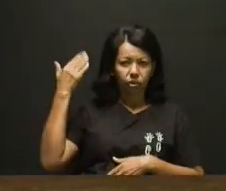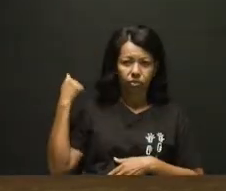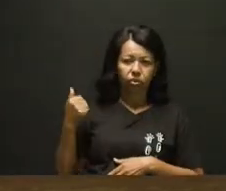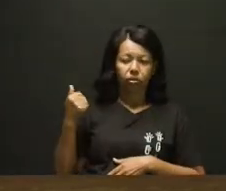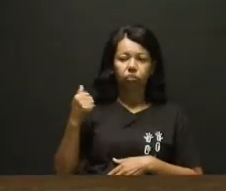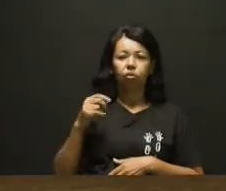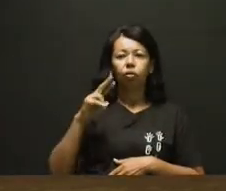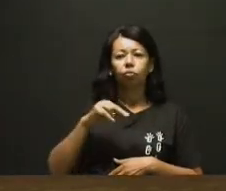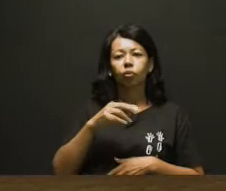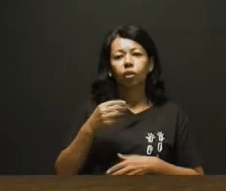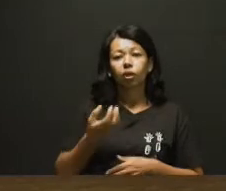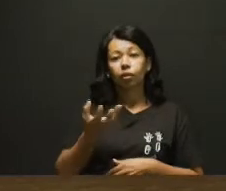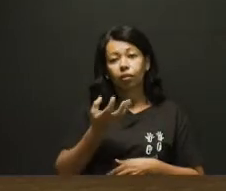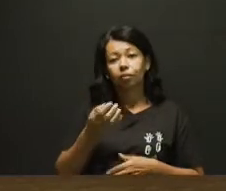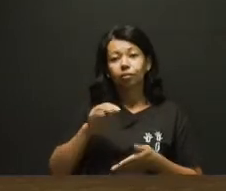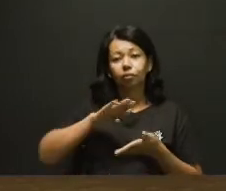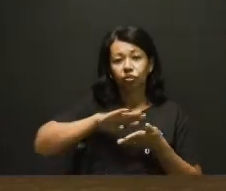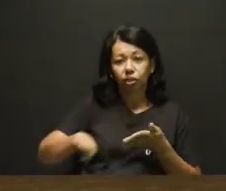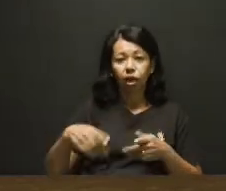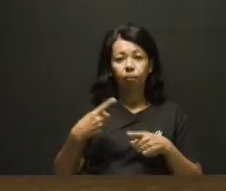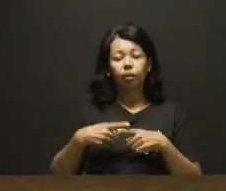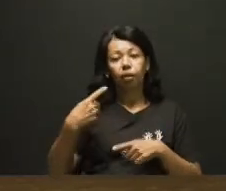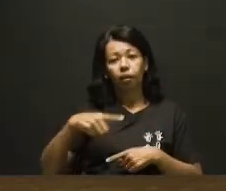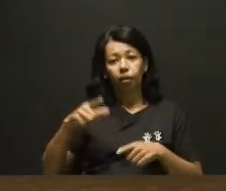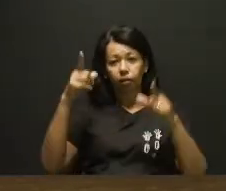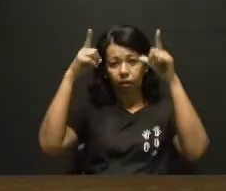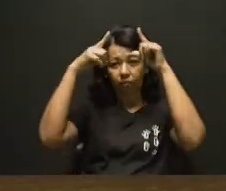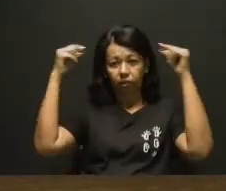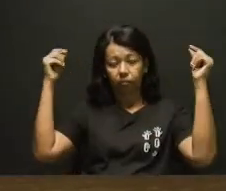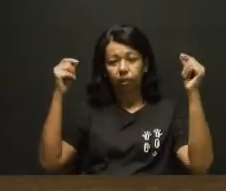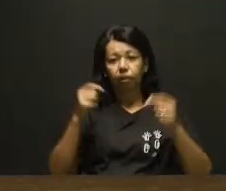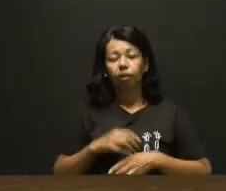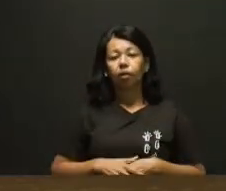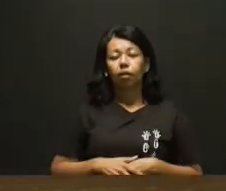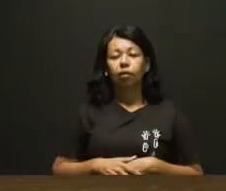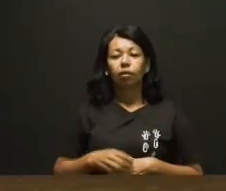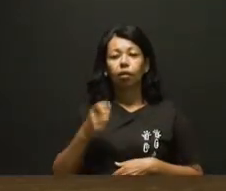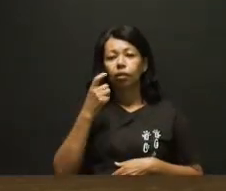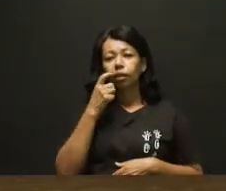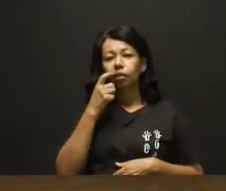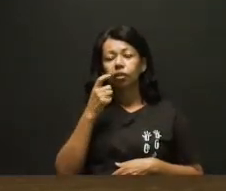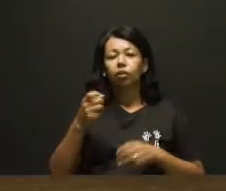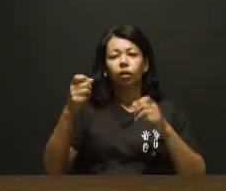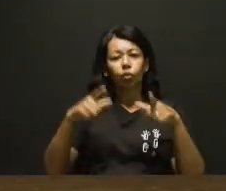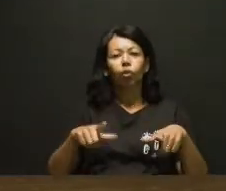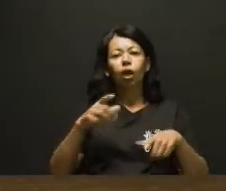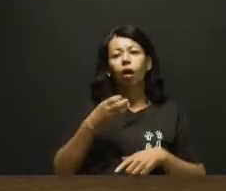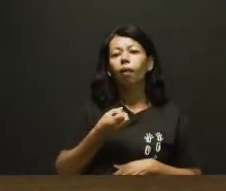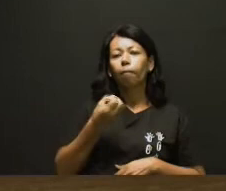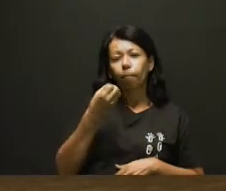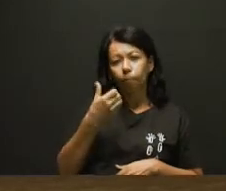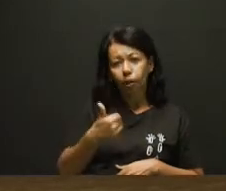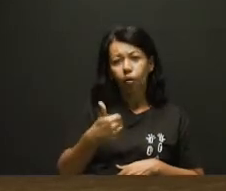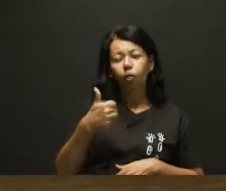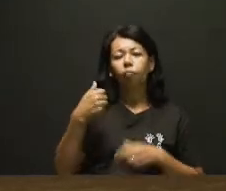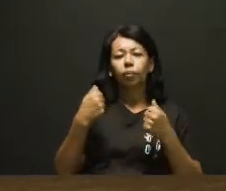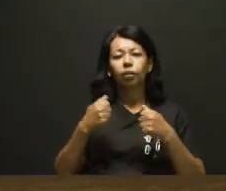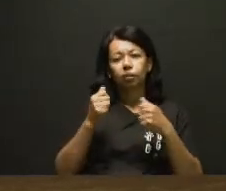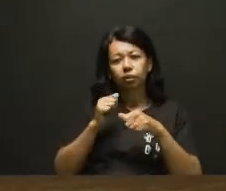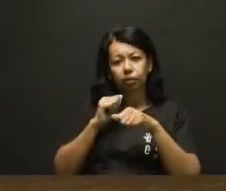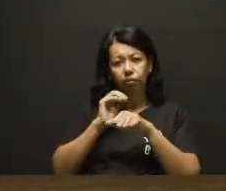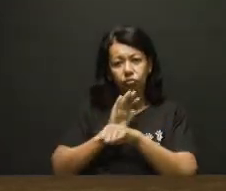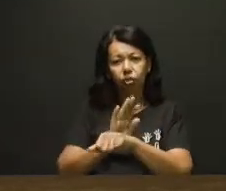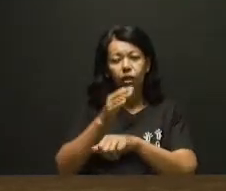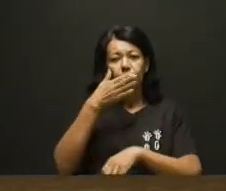la do princesa isabel porque lá tem enfermeira tem a dentista a doutora ruth lá é um bom lugar se você investir mais olhar mais